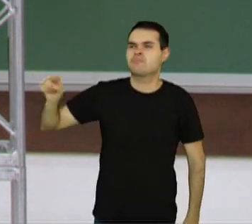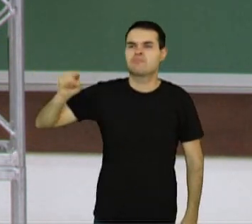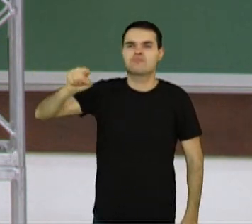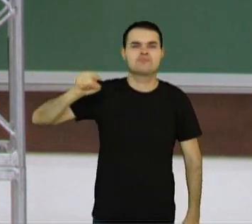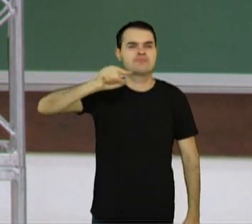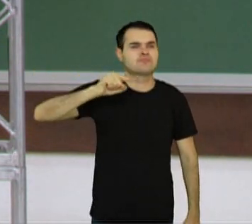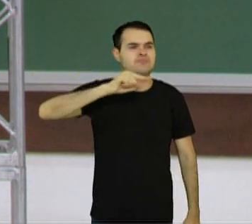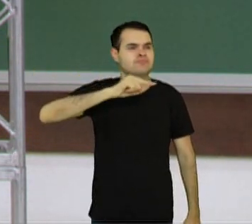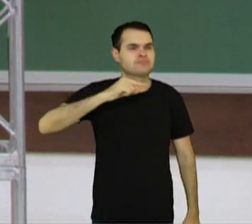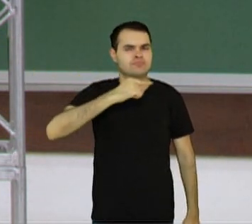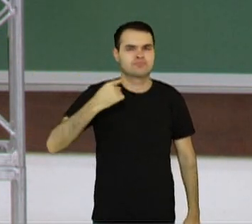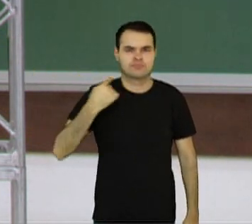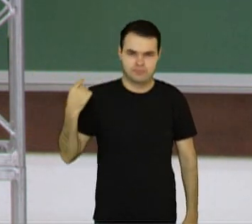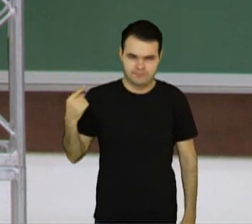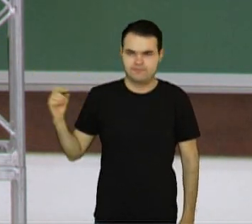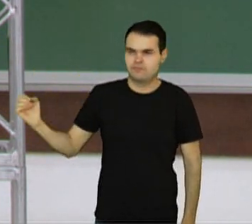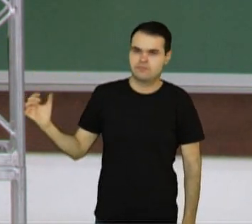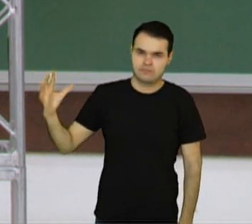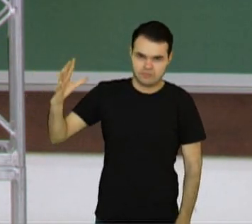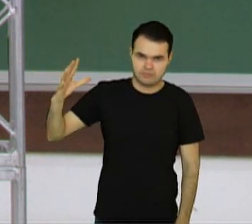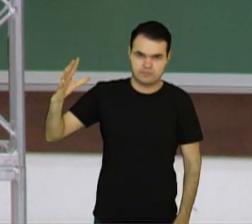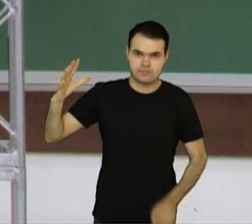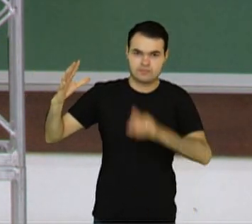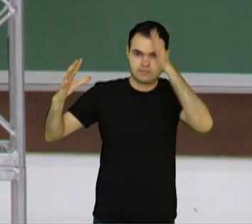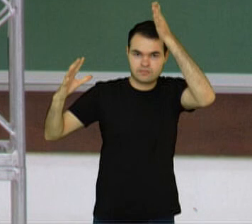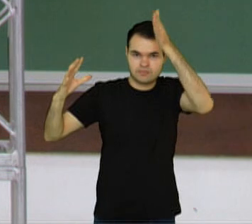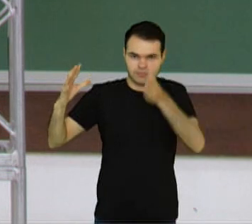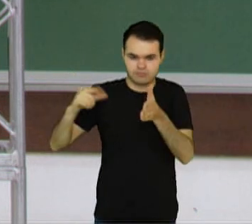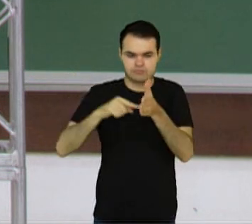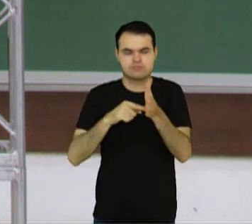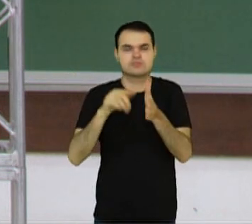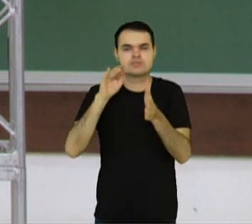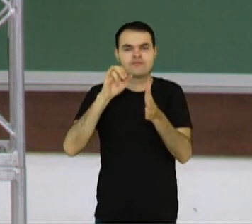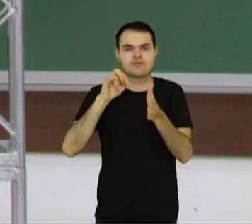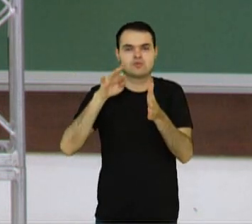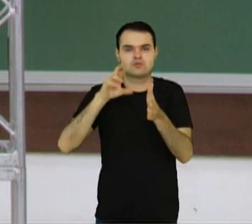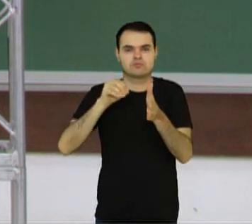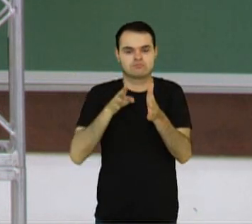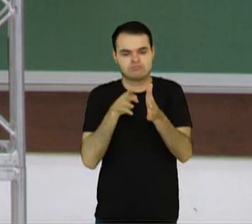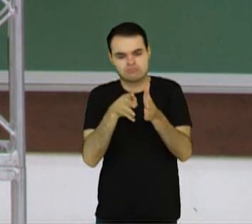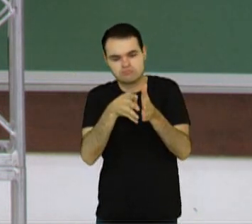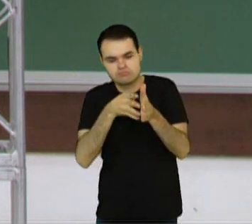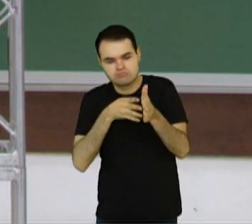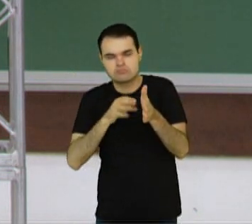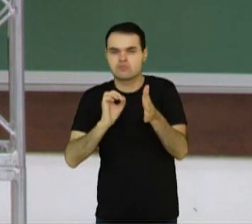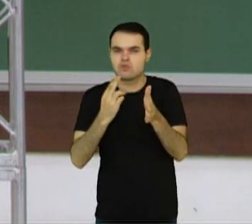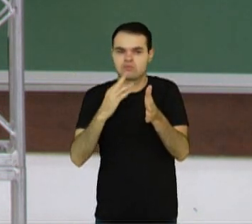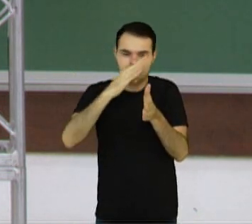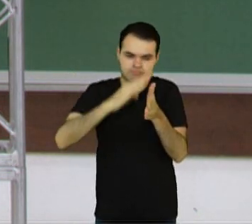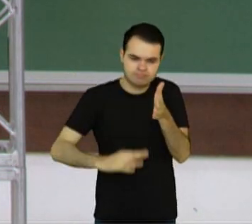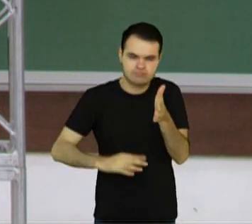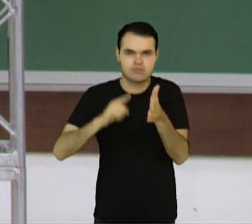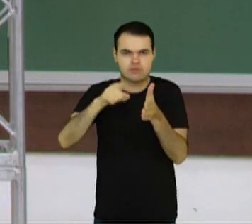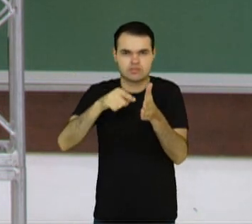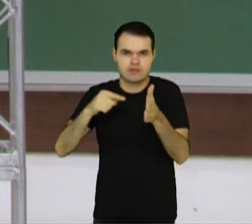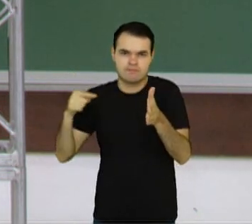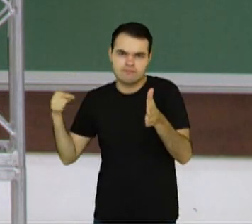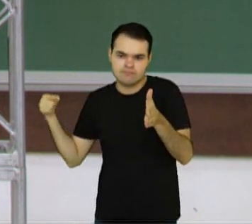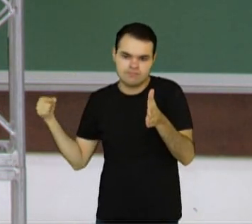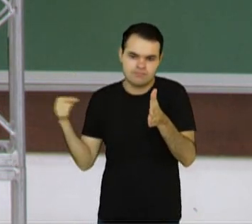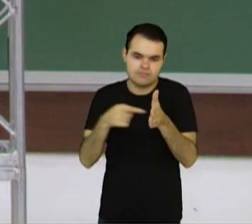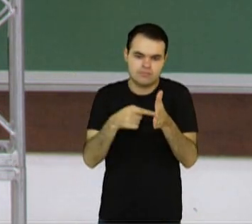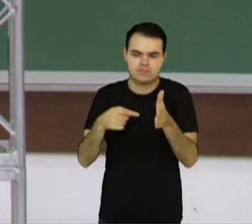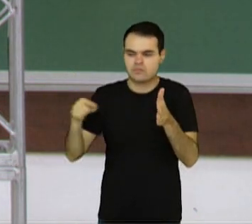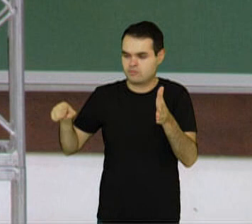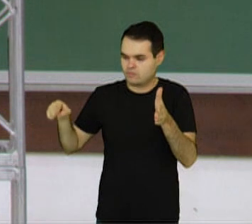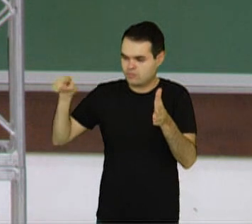lados. Quando você passa por um filtro que você vai estar polarizando ela, então você segmenta, você direciona